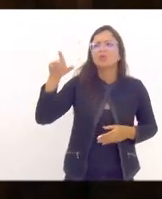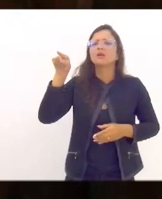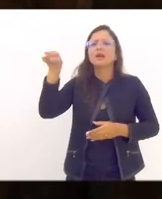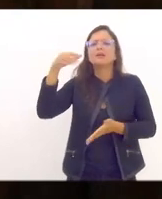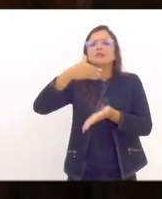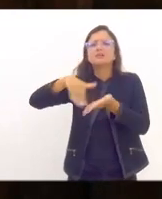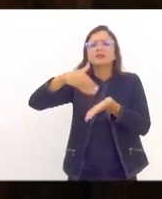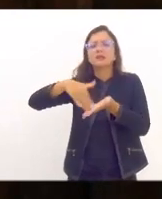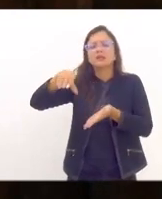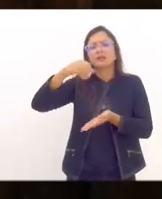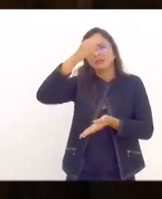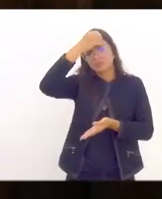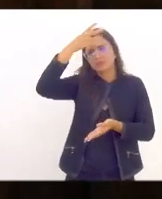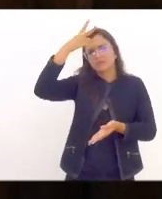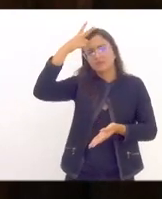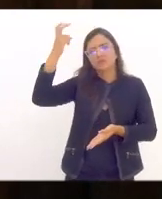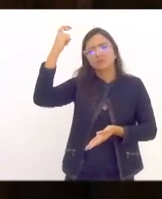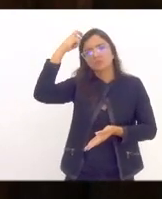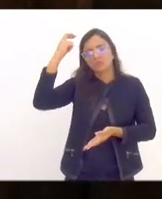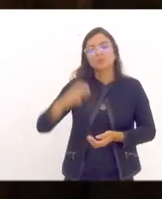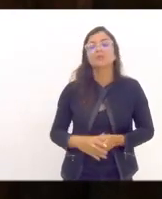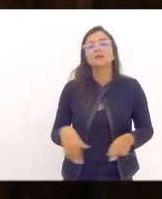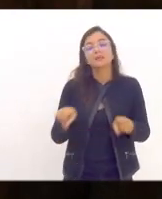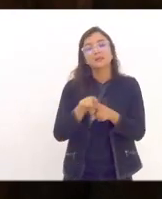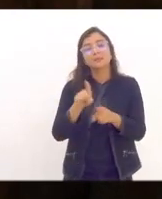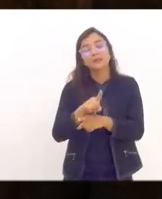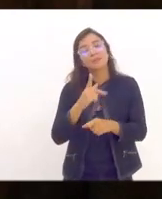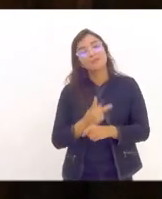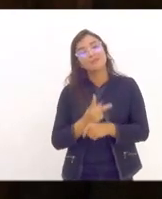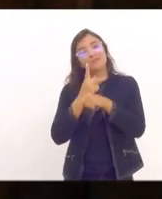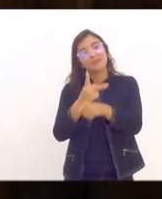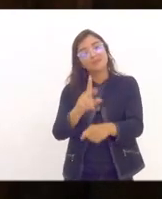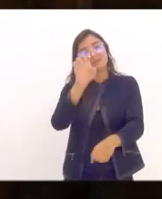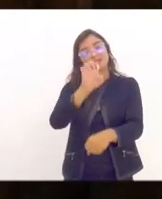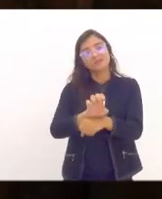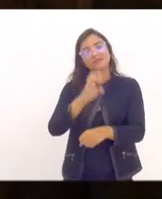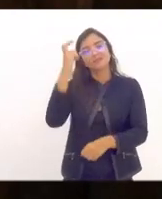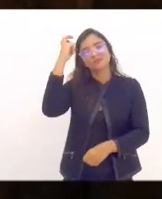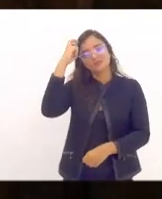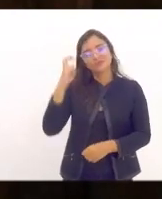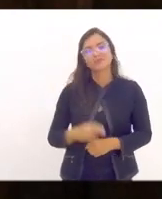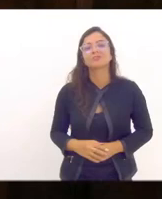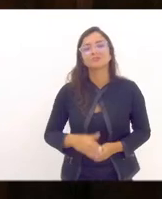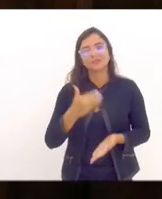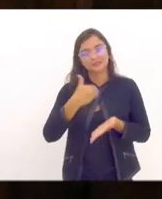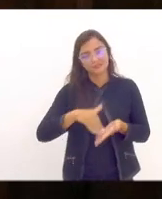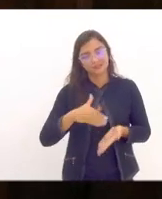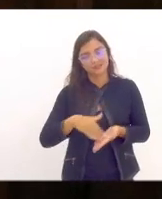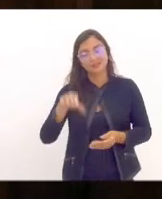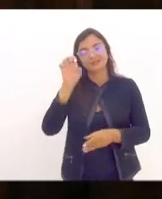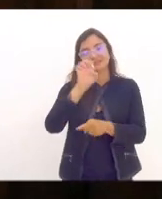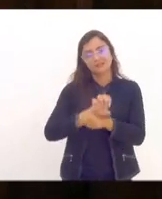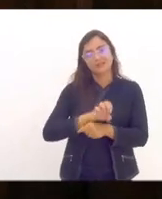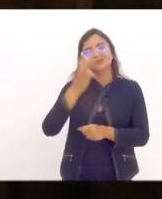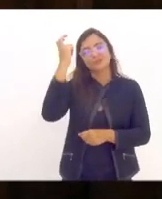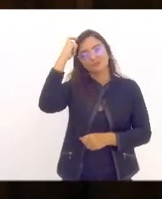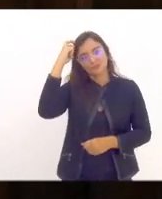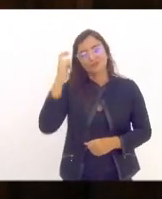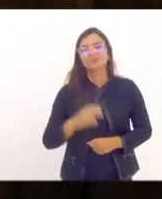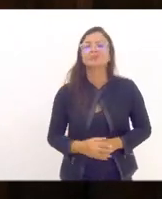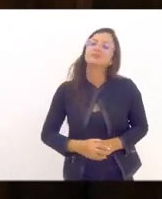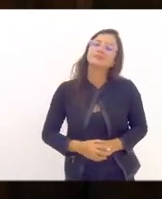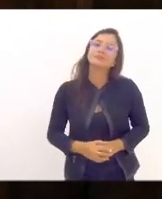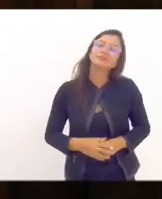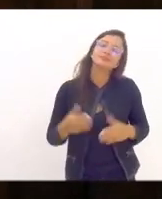secretaria municipal de cultura o prêmio estadual de cultura pela Secretaria de Estado da cultura hoje